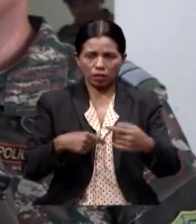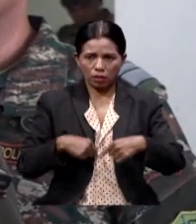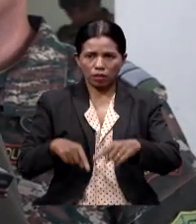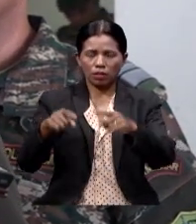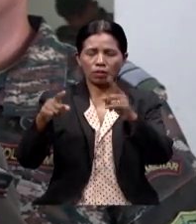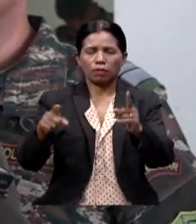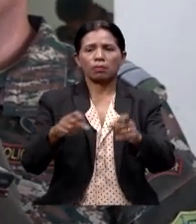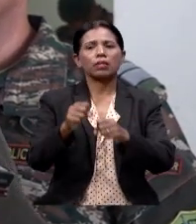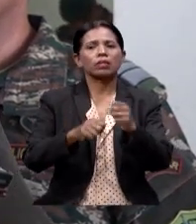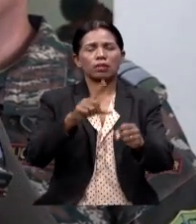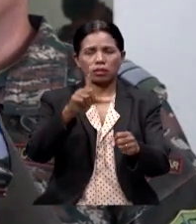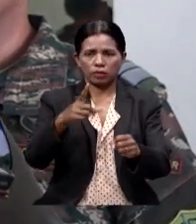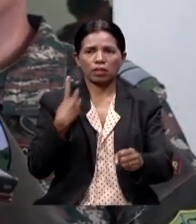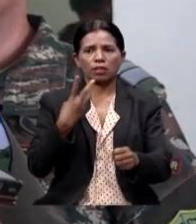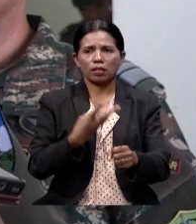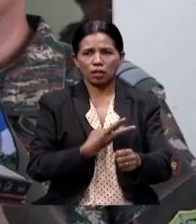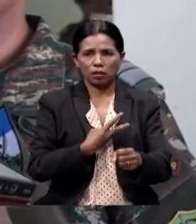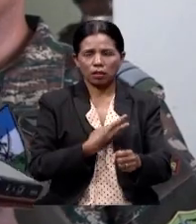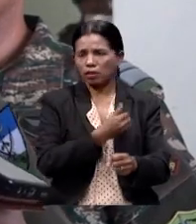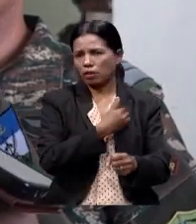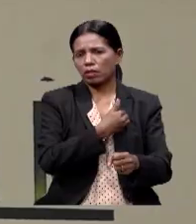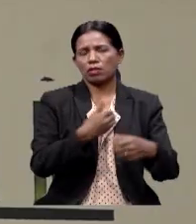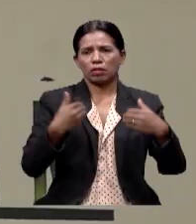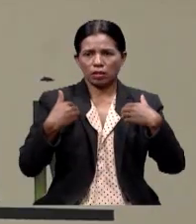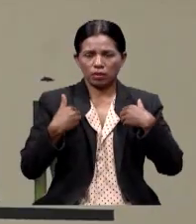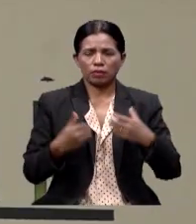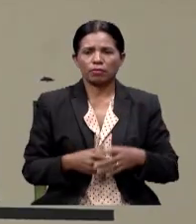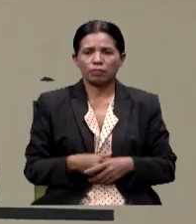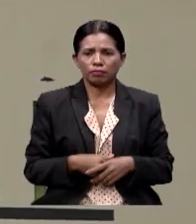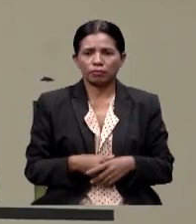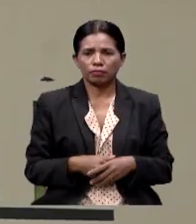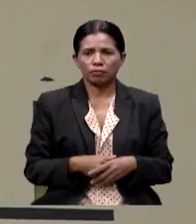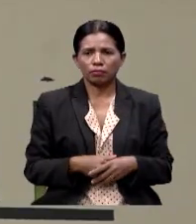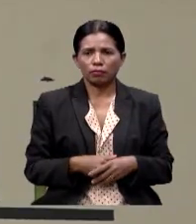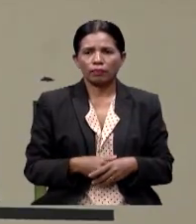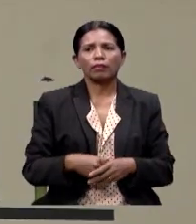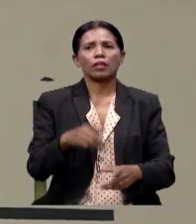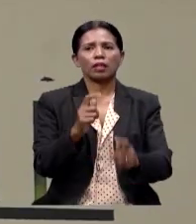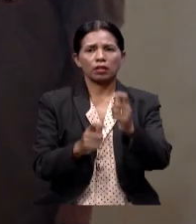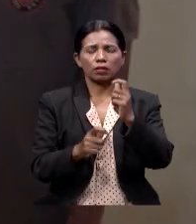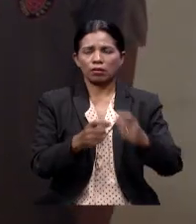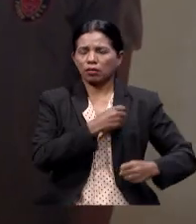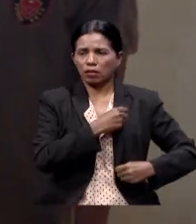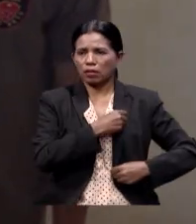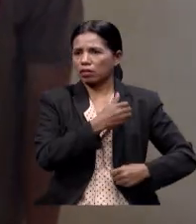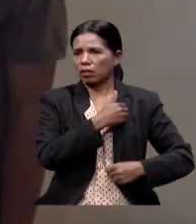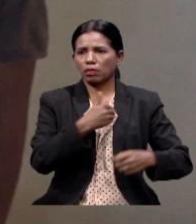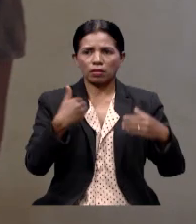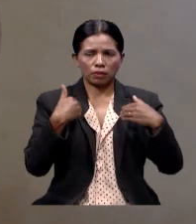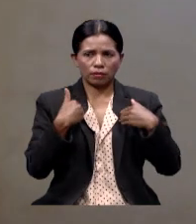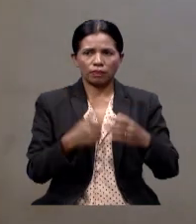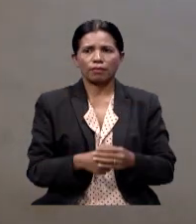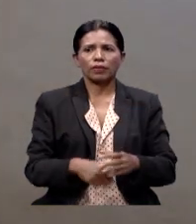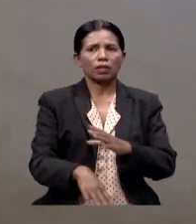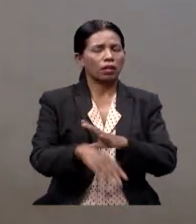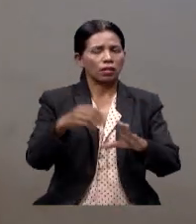civil. Também está ita be na sala da cidadania, ita boa tira be no tribunal militar da cidadania. Sim, se eu sair, me fui sair,